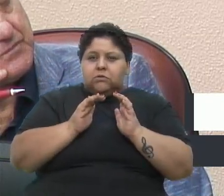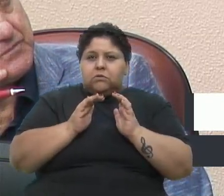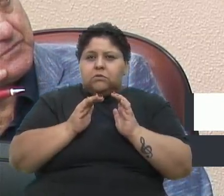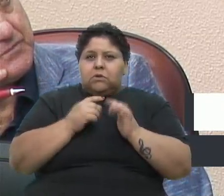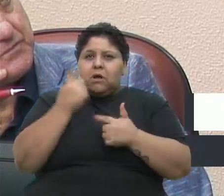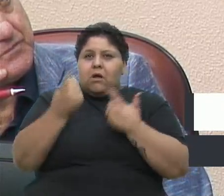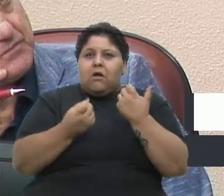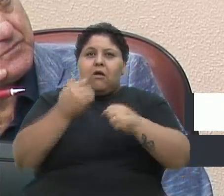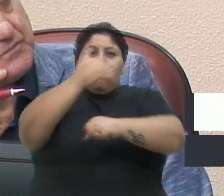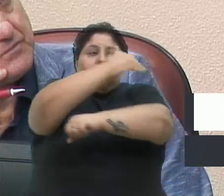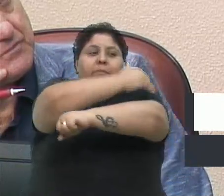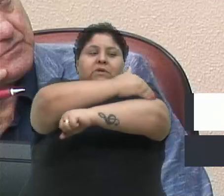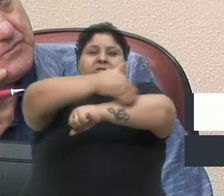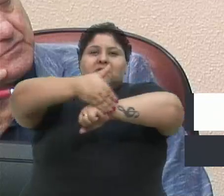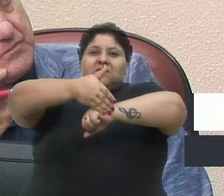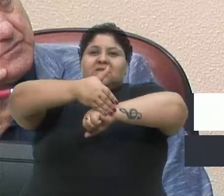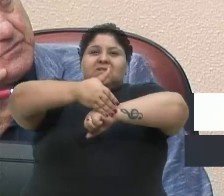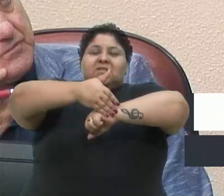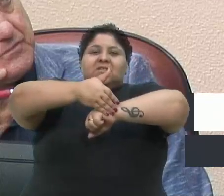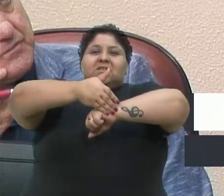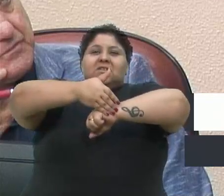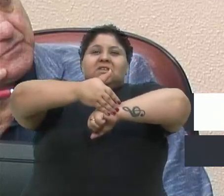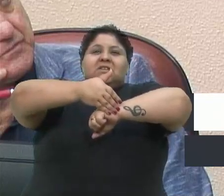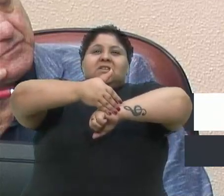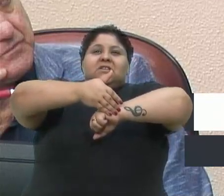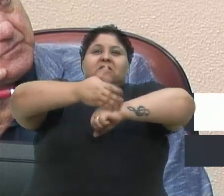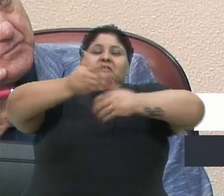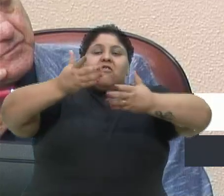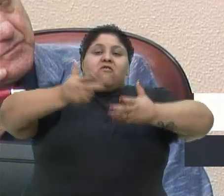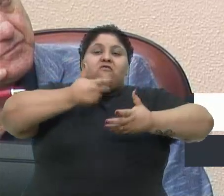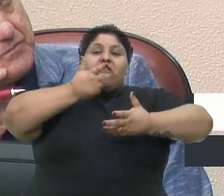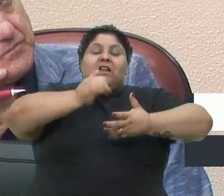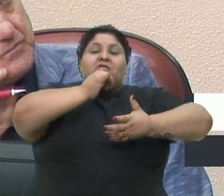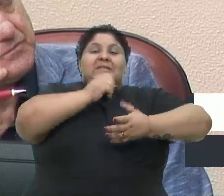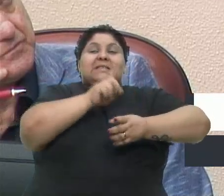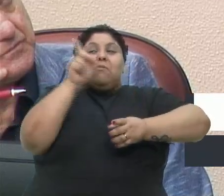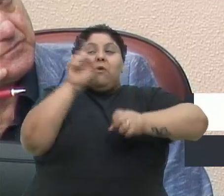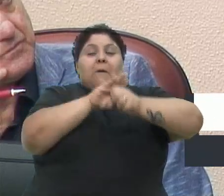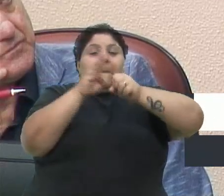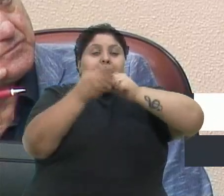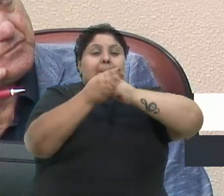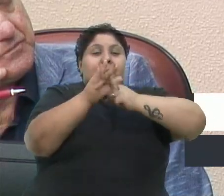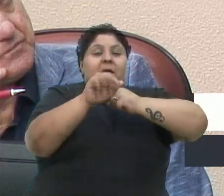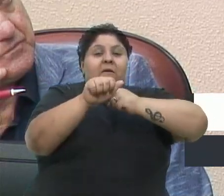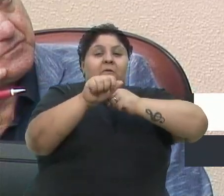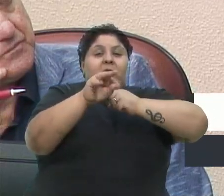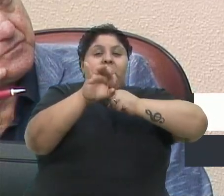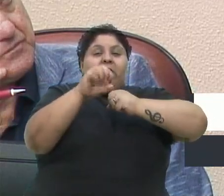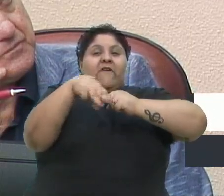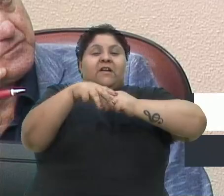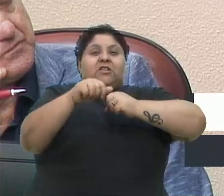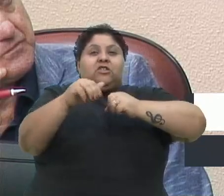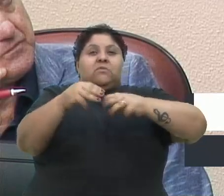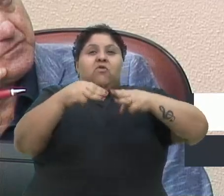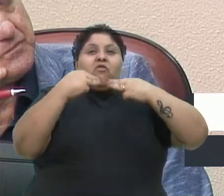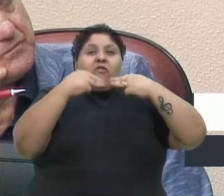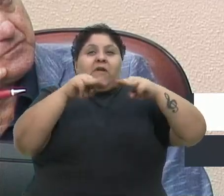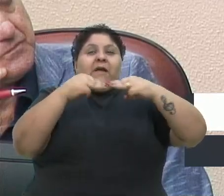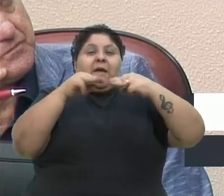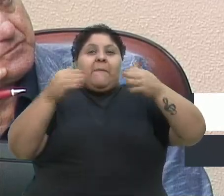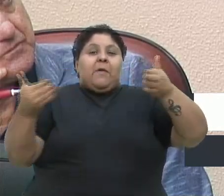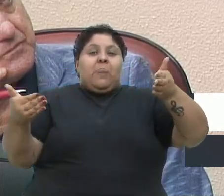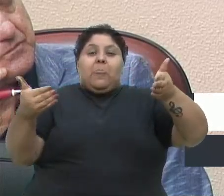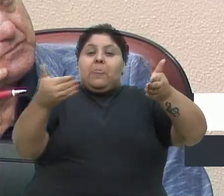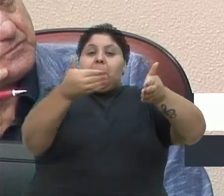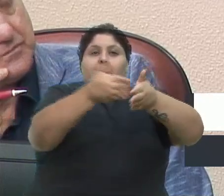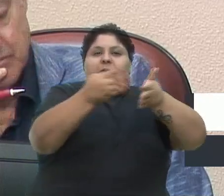ruas, vereador Camires. E não é só, estou dizendo um exemplo lá do Fátima. O caminhão não passou. Não passou sexta, não passou